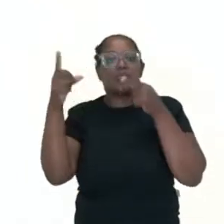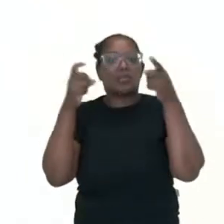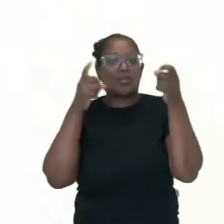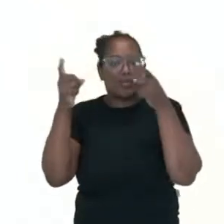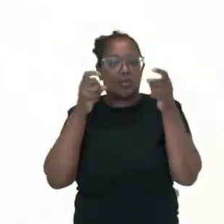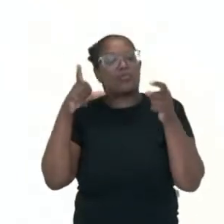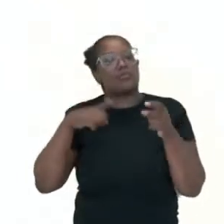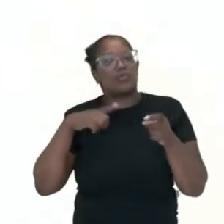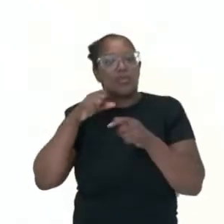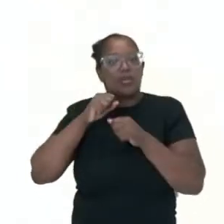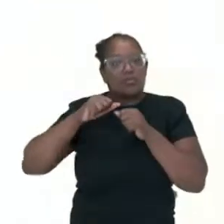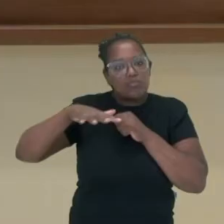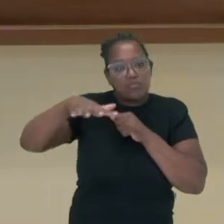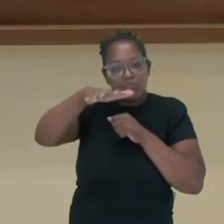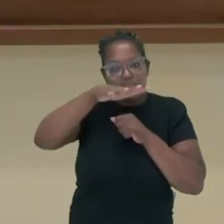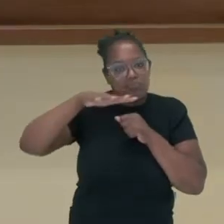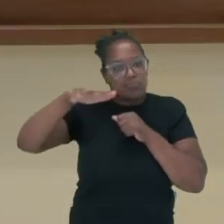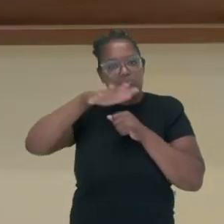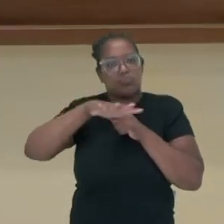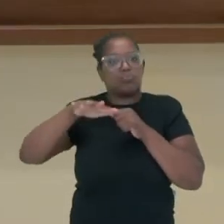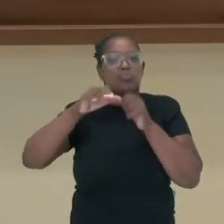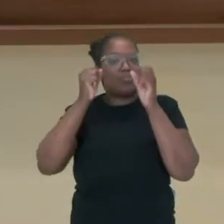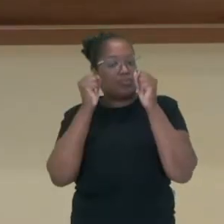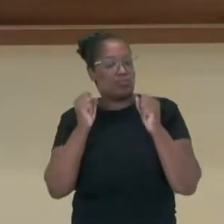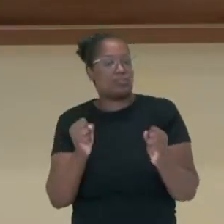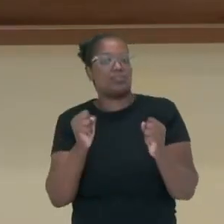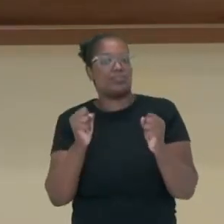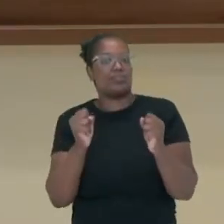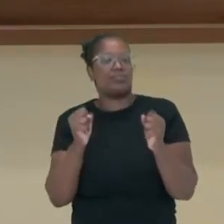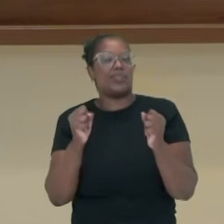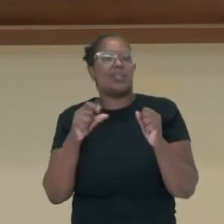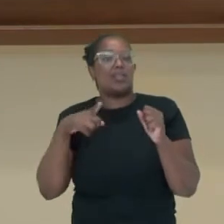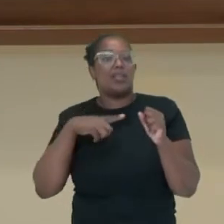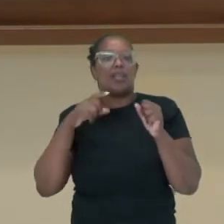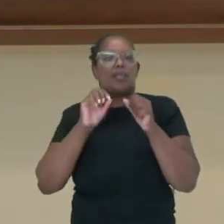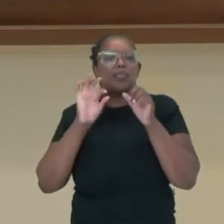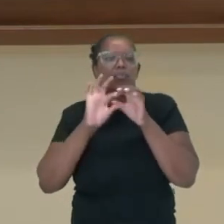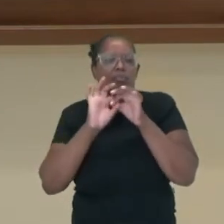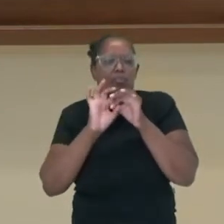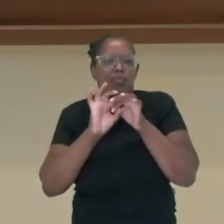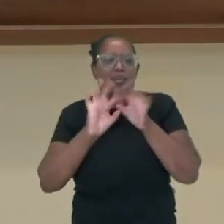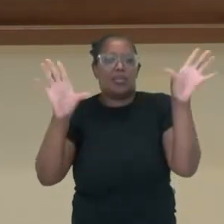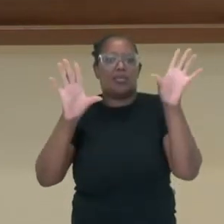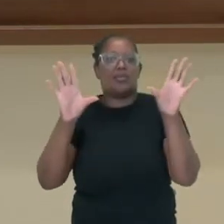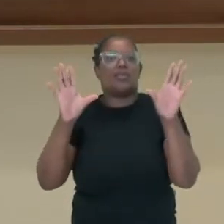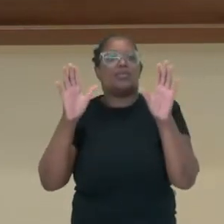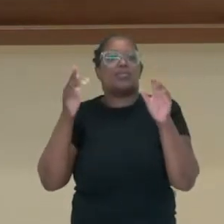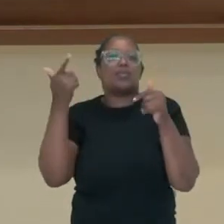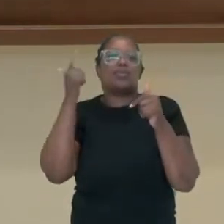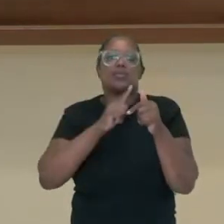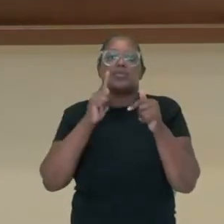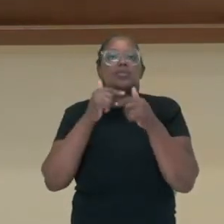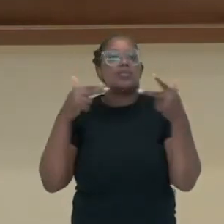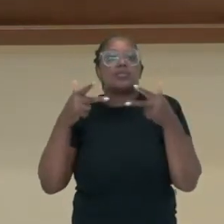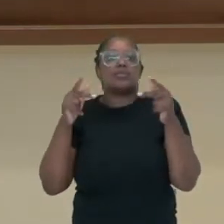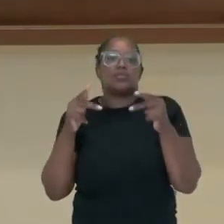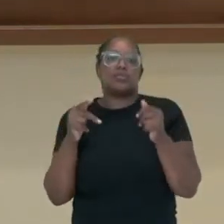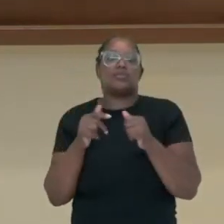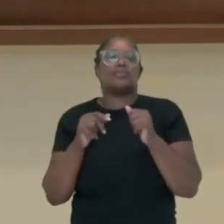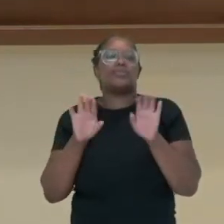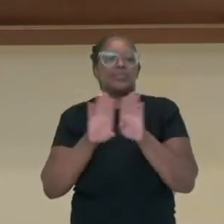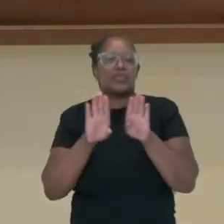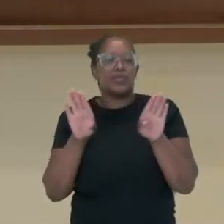transitaram num cenário de dinamismo de poder, ou seja, uma reorganização para aquele que ou aqueles